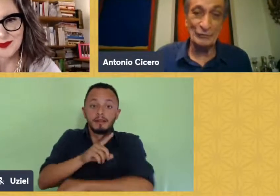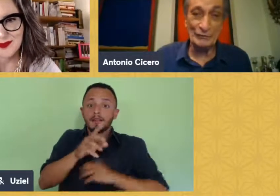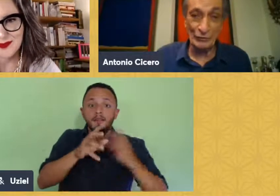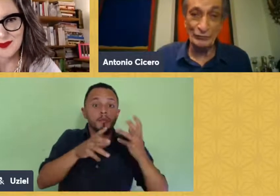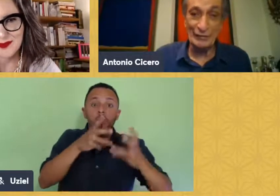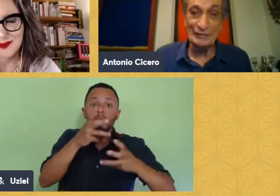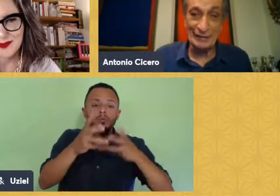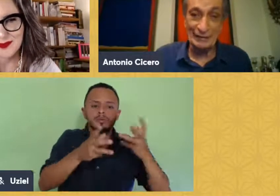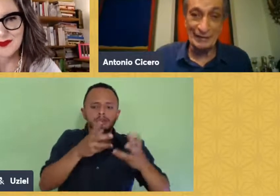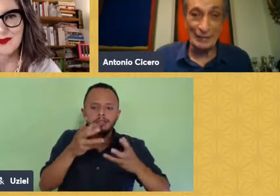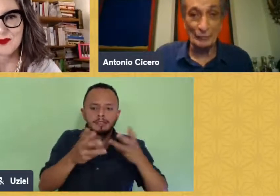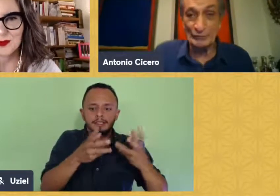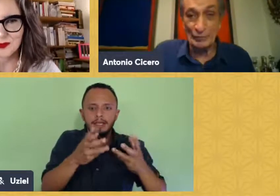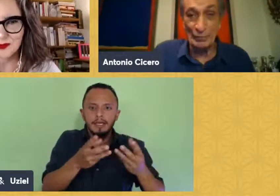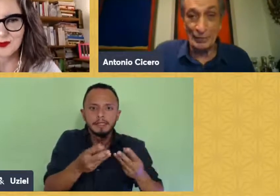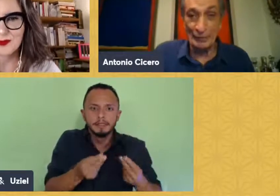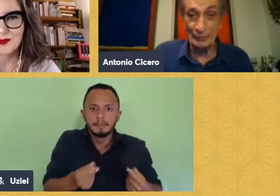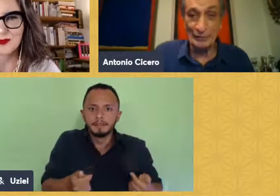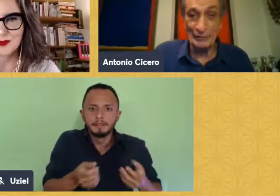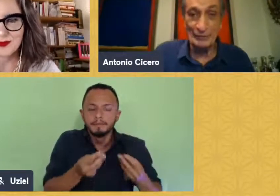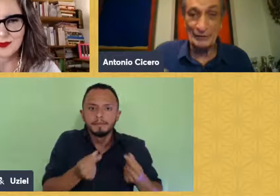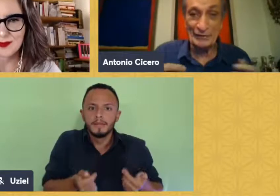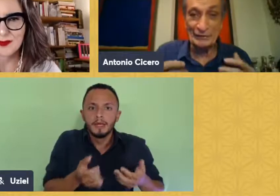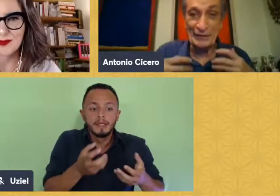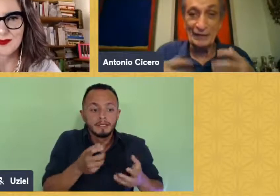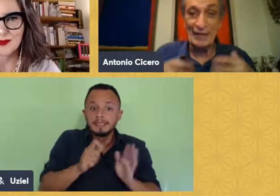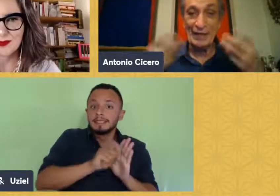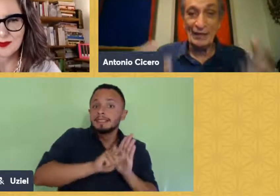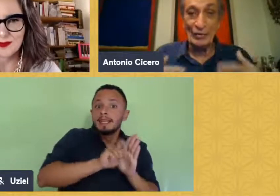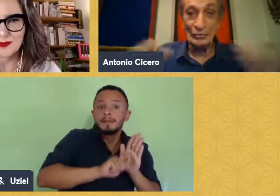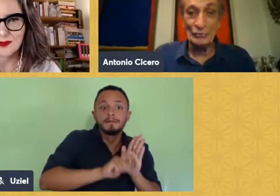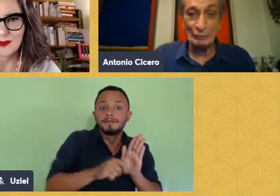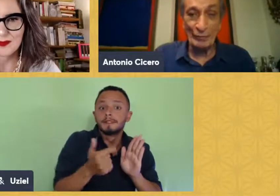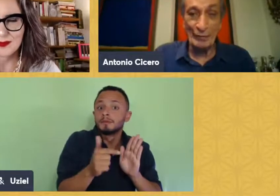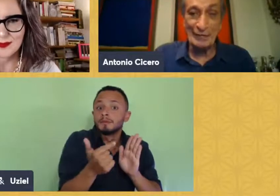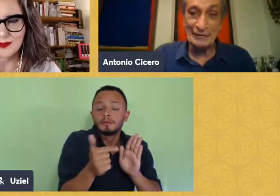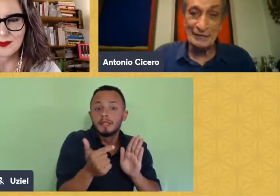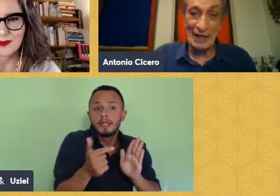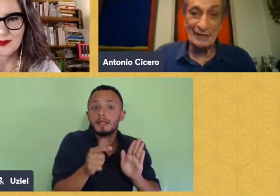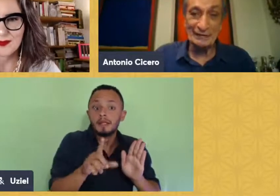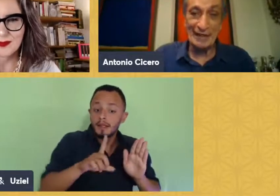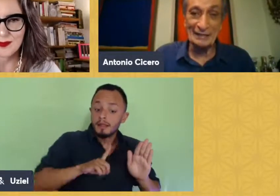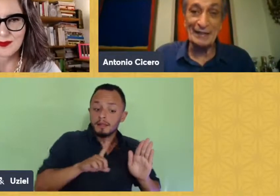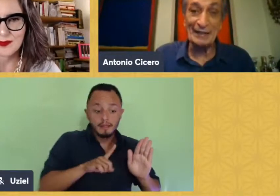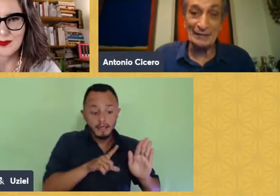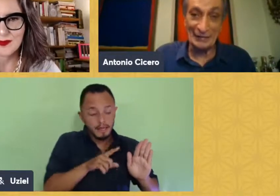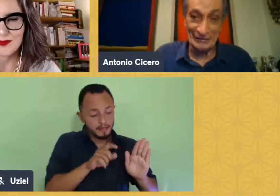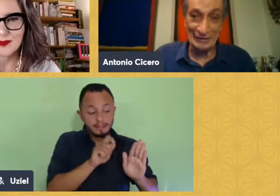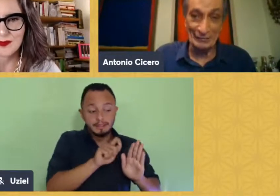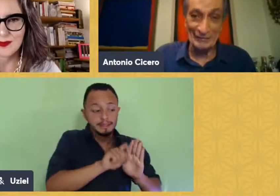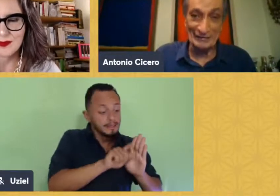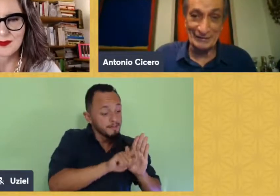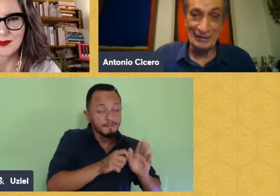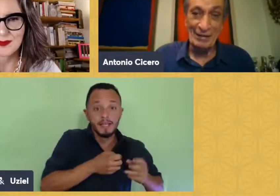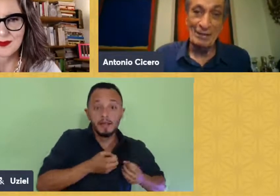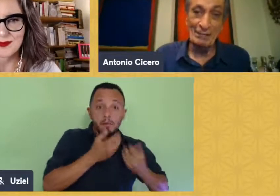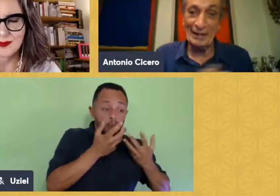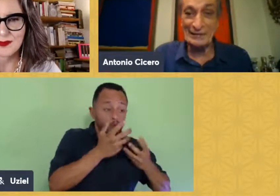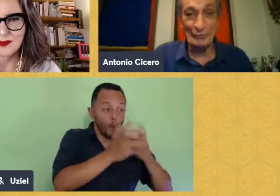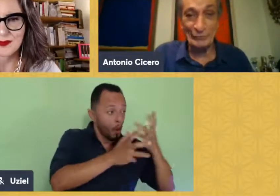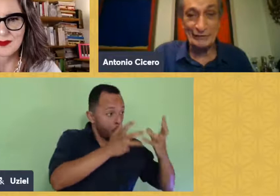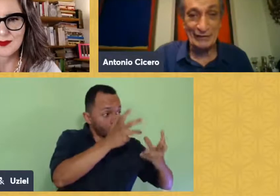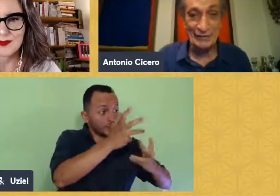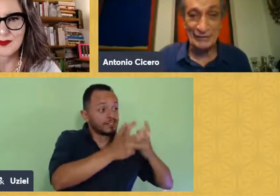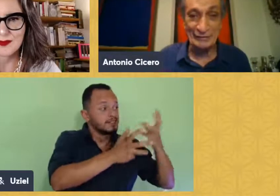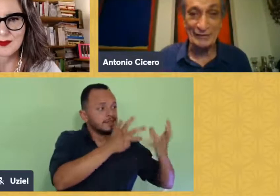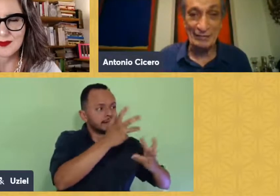a música não foi escrita, né? A música de Homero, por exemplo, a gente tem os poemas, as letras, digamos assim, mas